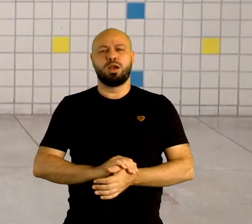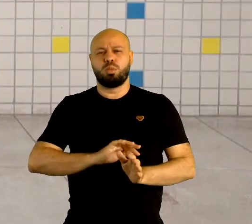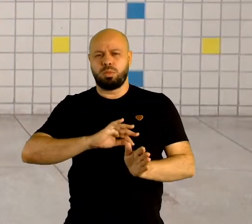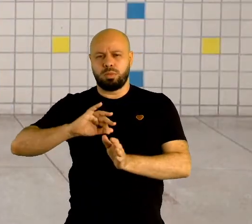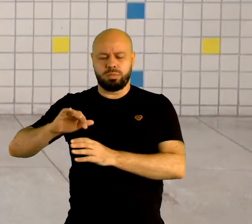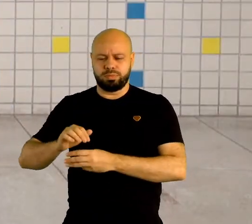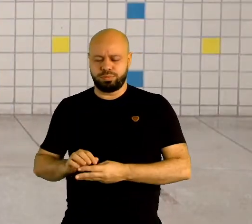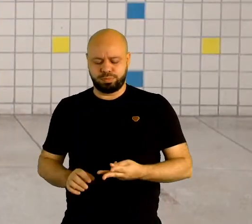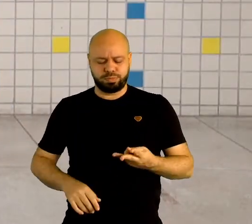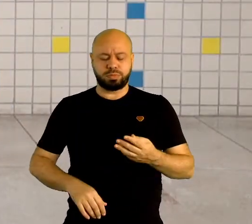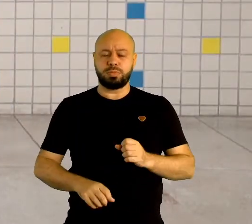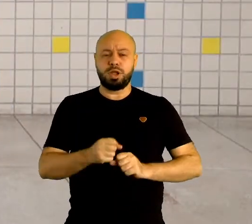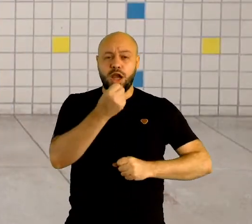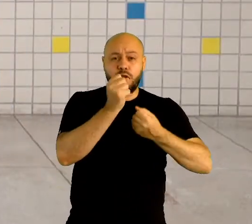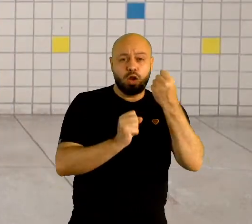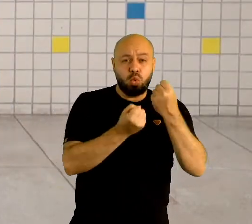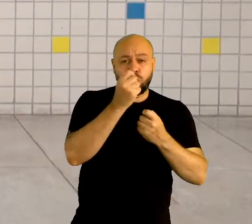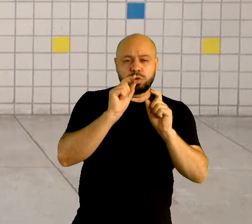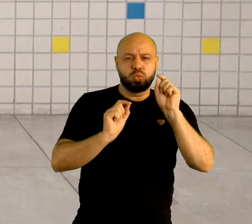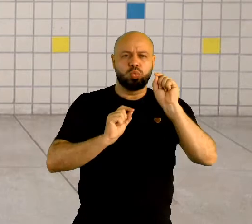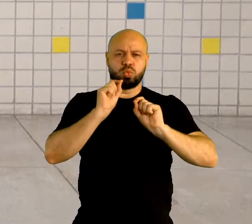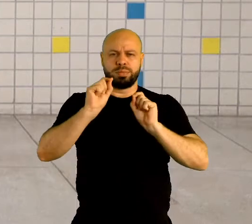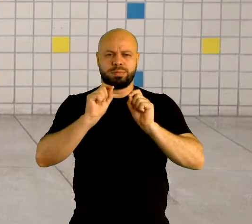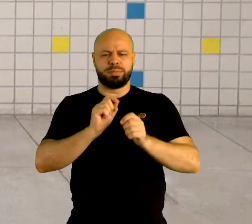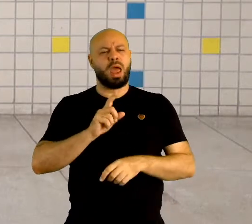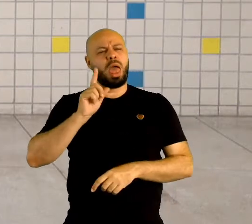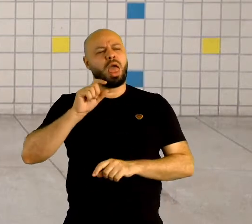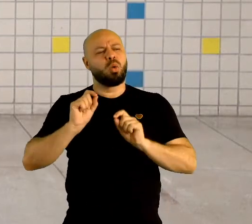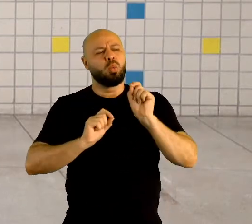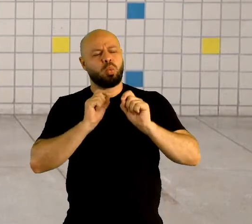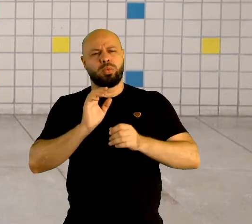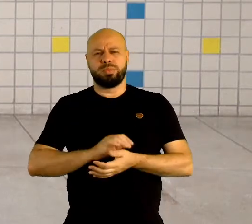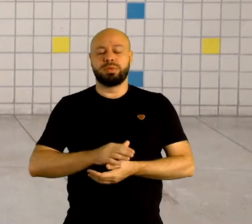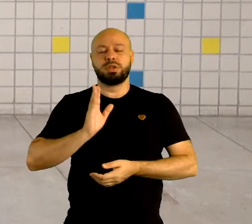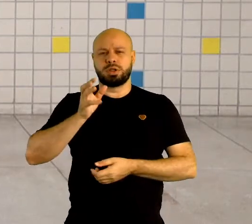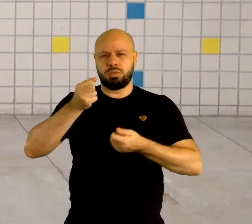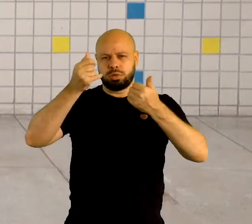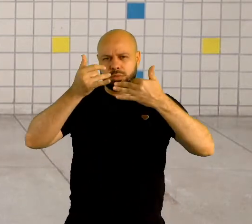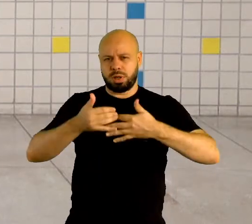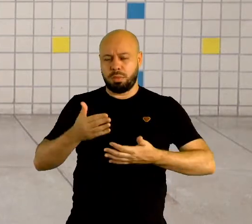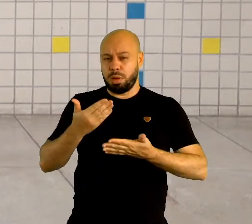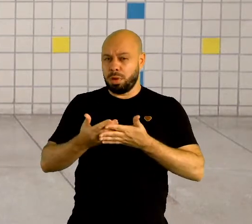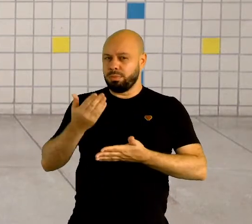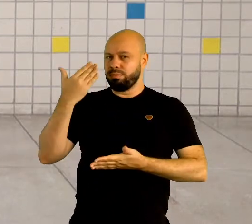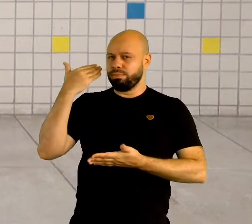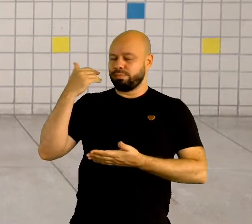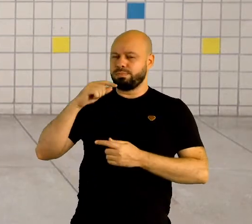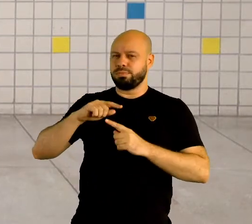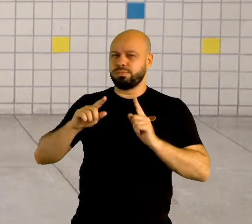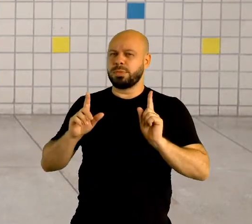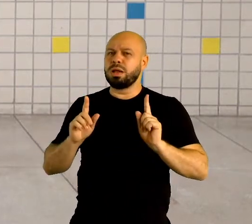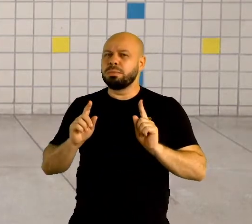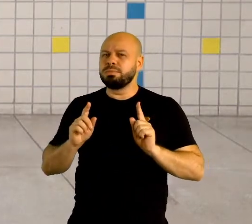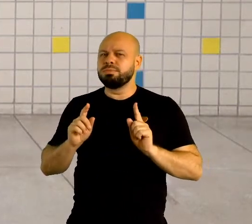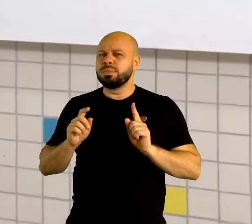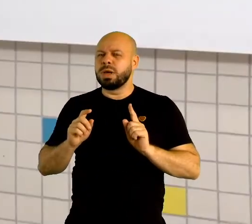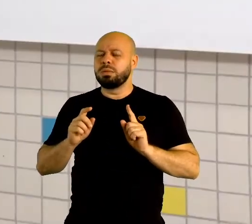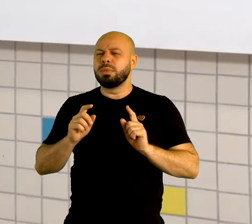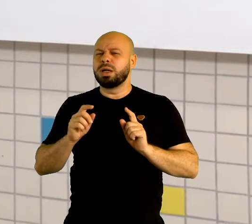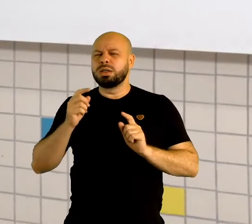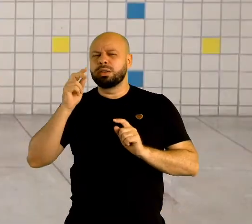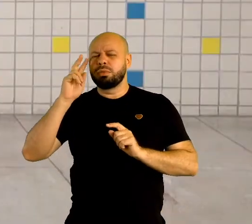vamos lembrar o que é a indústria. A gente falou sobre indústria nas aulas anteriores, que é o local